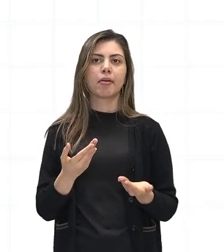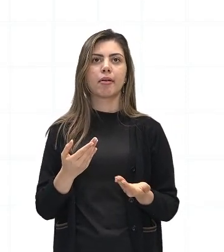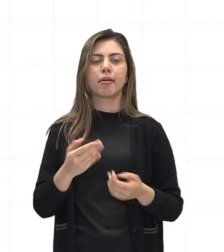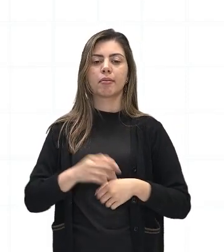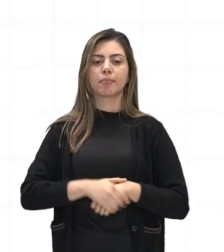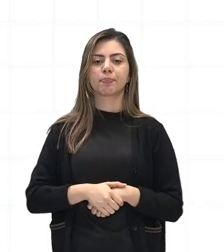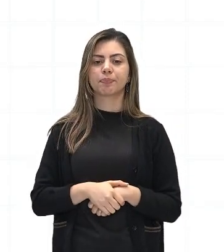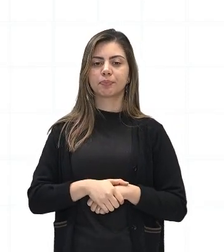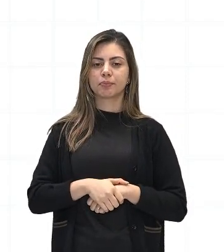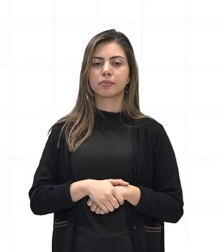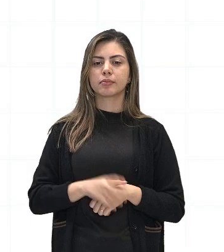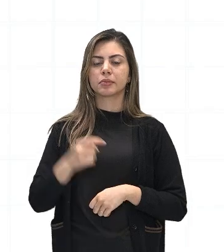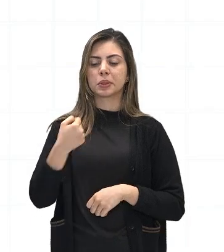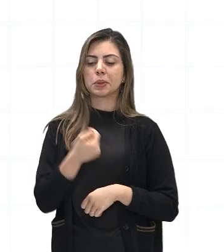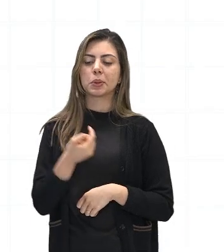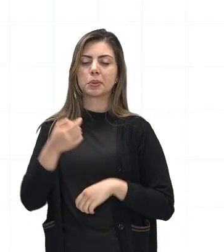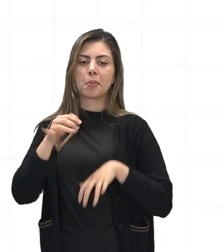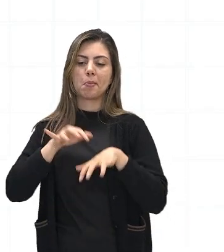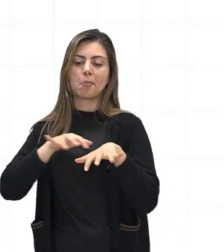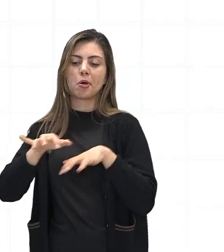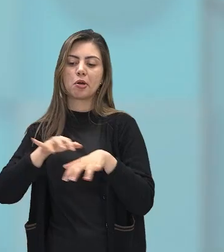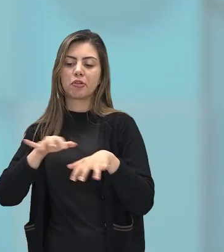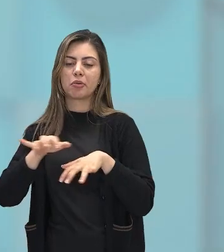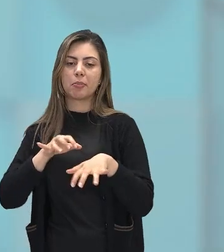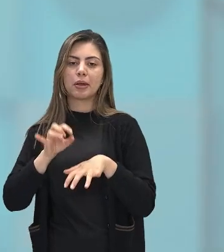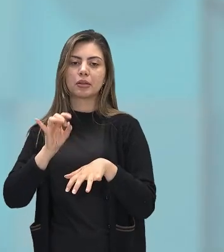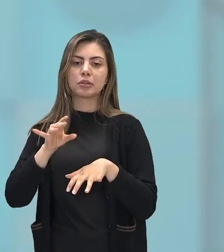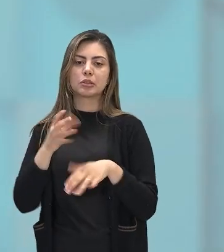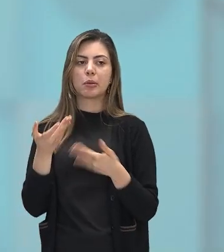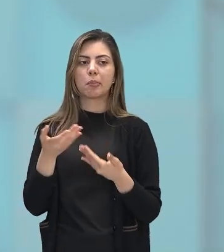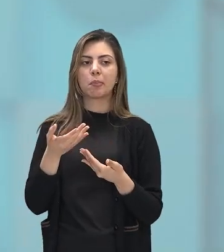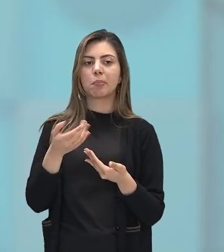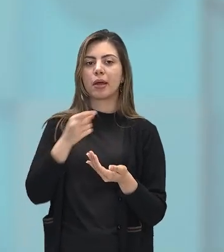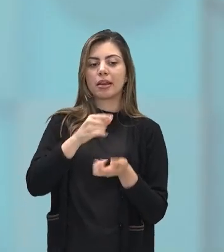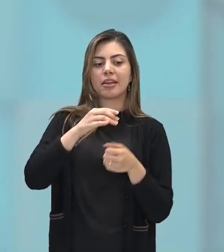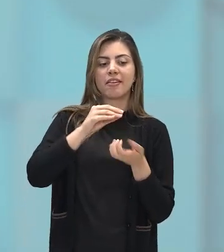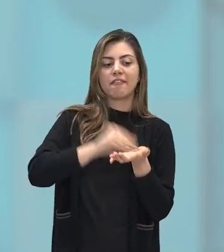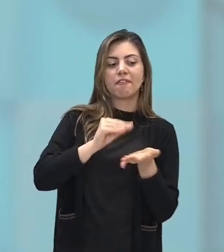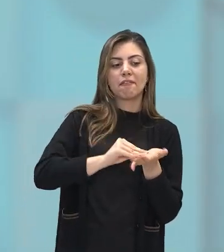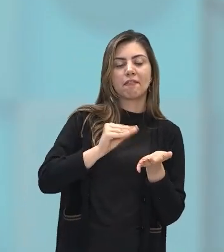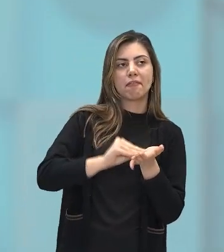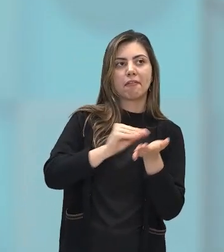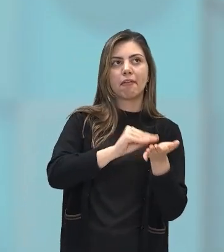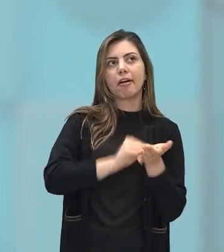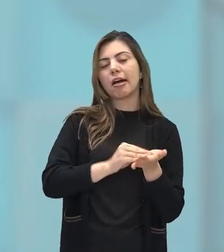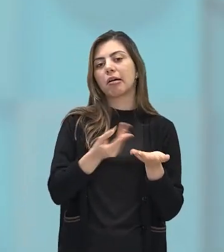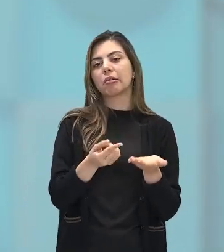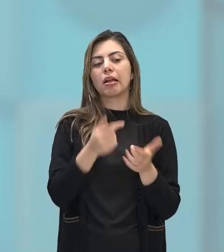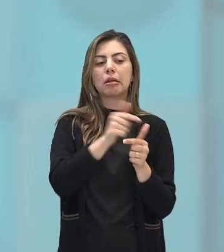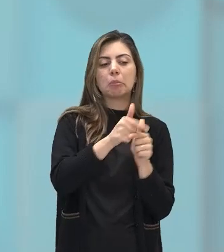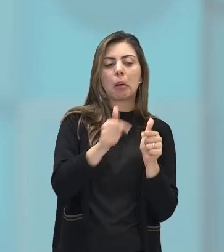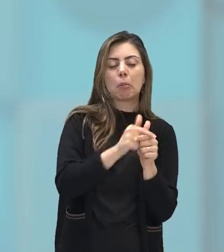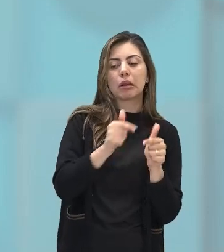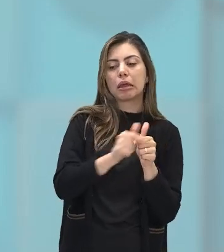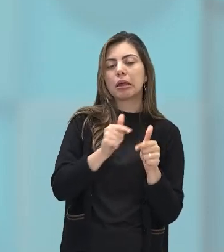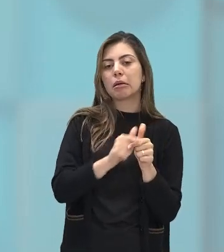fazer certos movimentos a fim de compensar alguma falta que o nosso corpo possa ter,